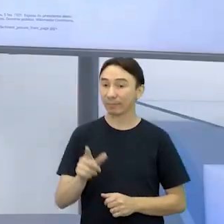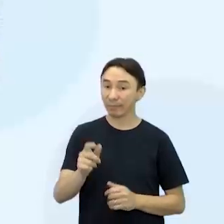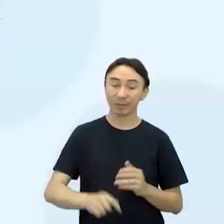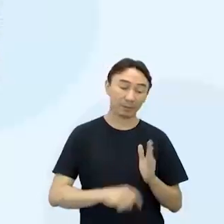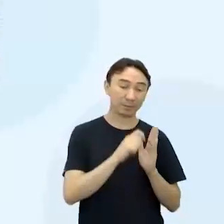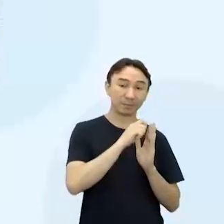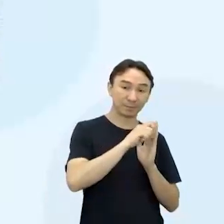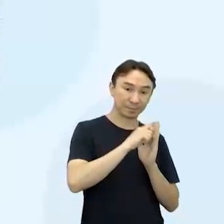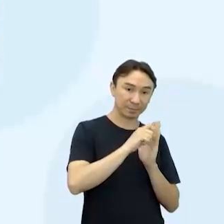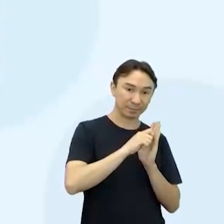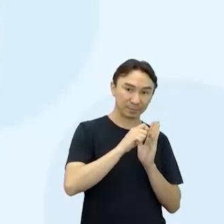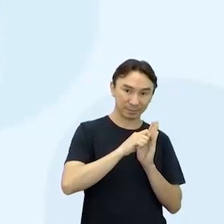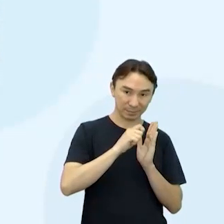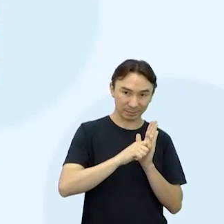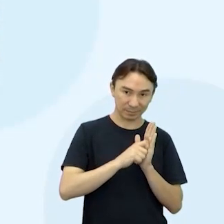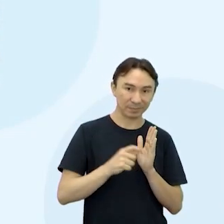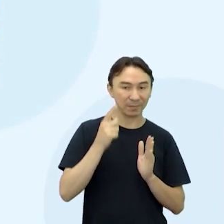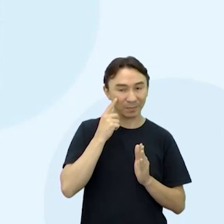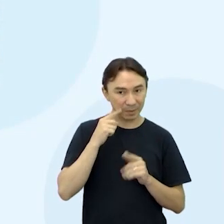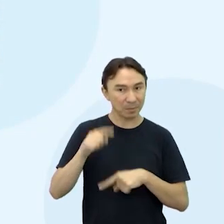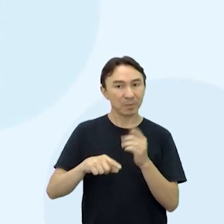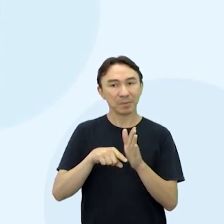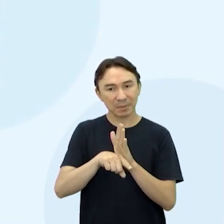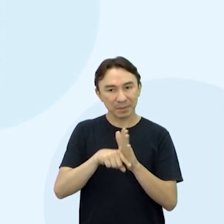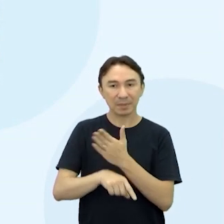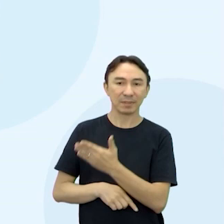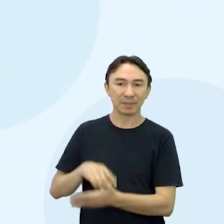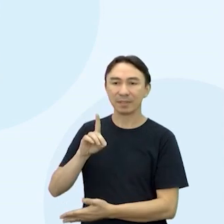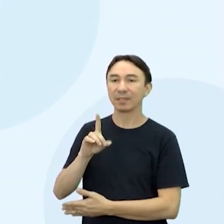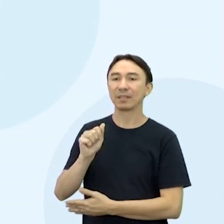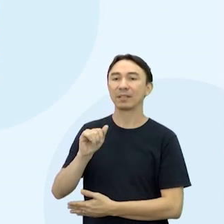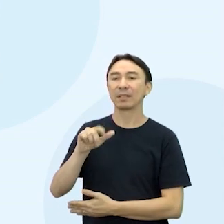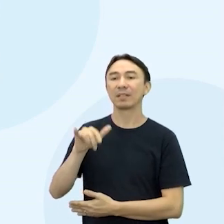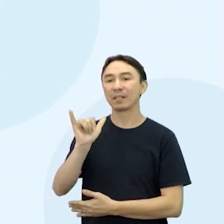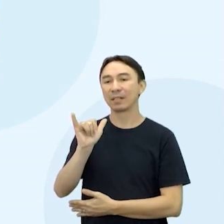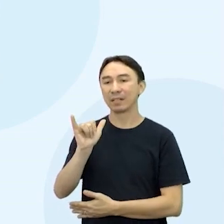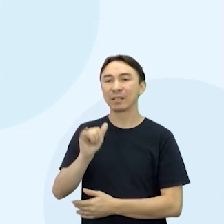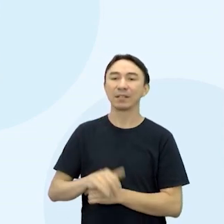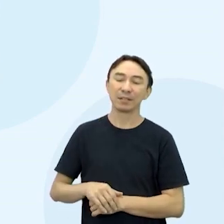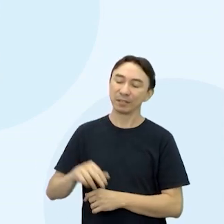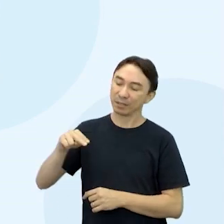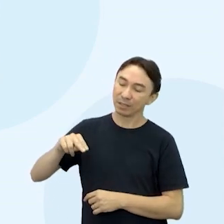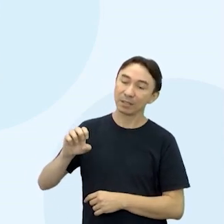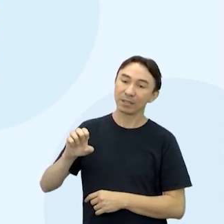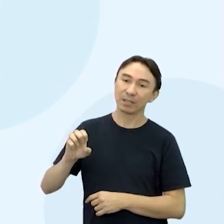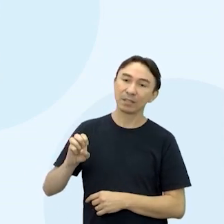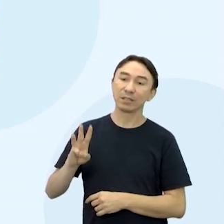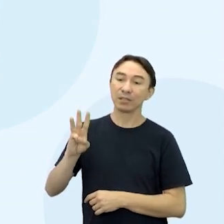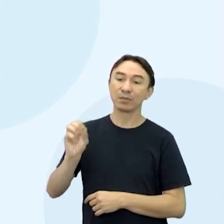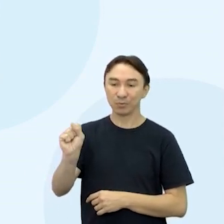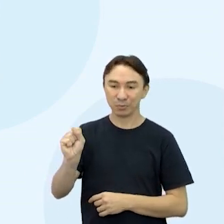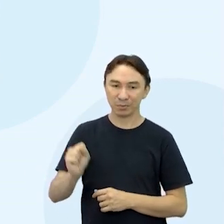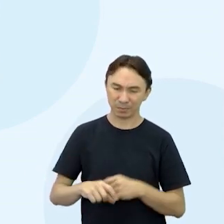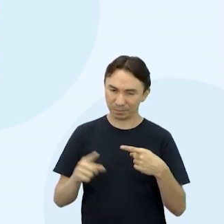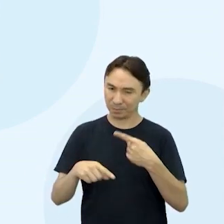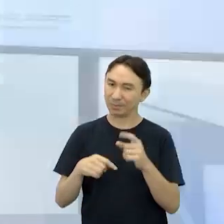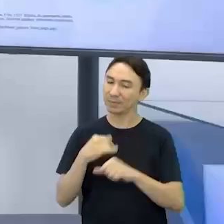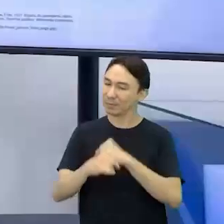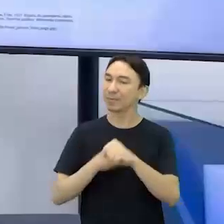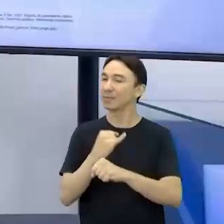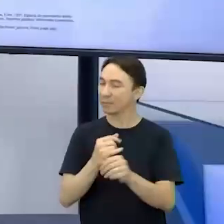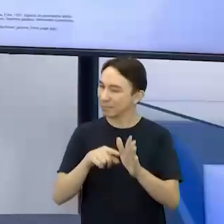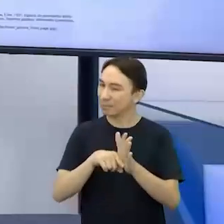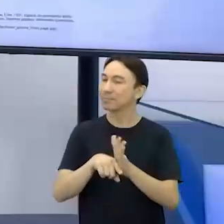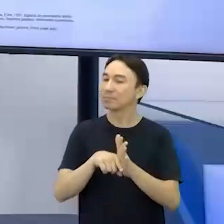Daily News. Depois você pesquisa lá na internet. Vai atrás, Daily News. Todos esses jornais você consegue ter acesso às informações. Tem